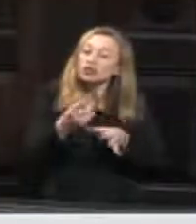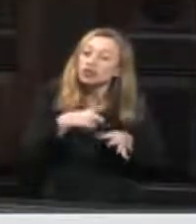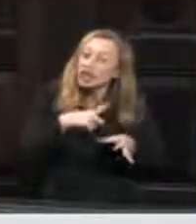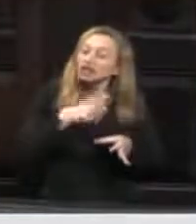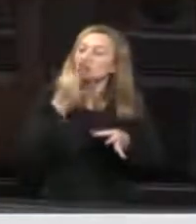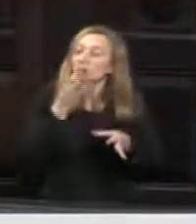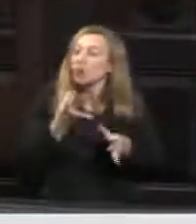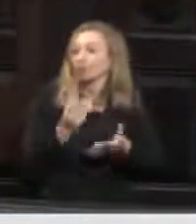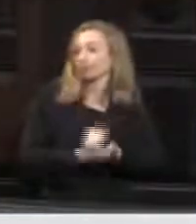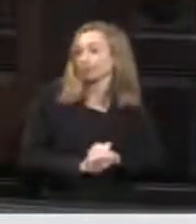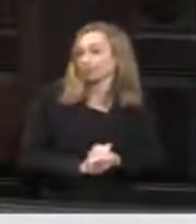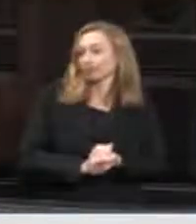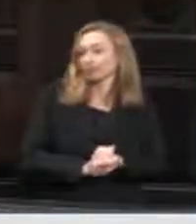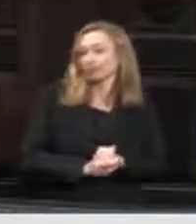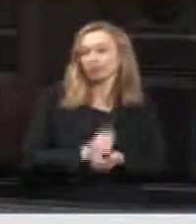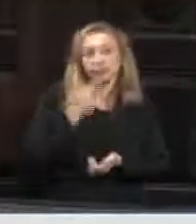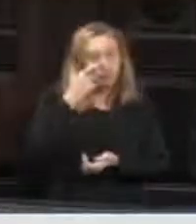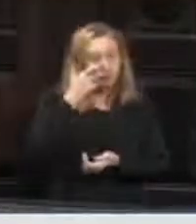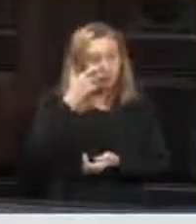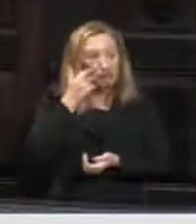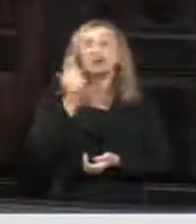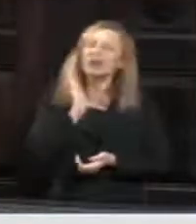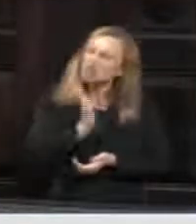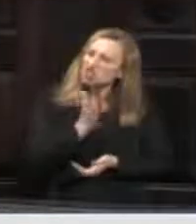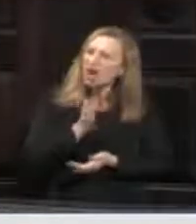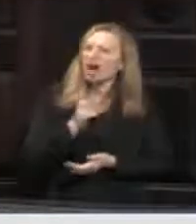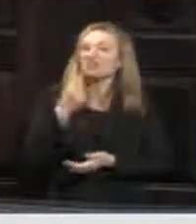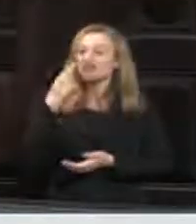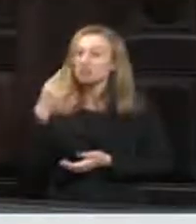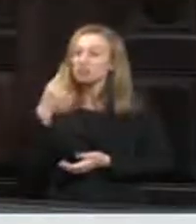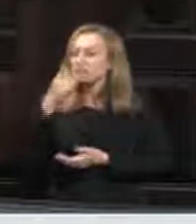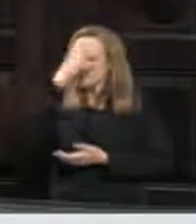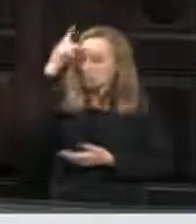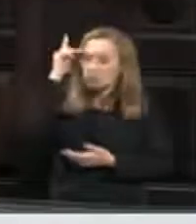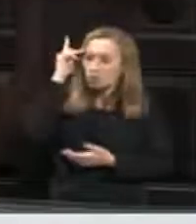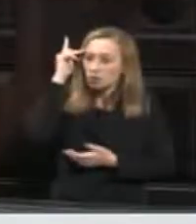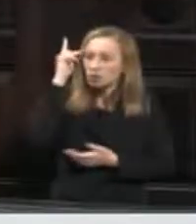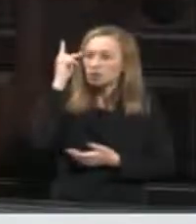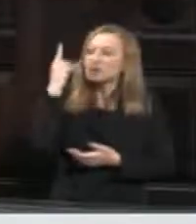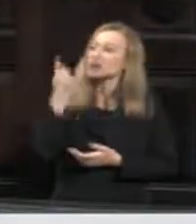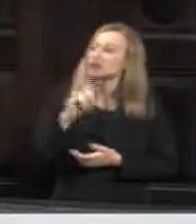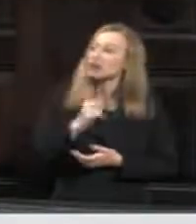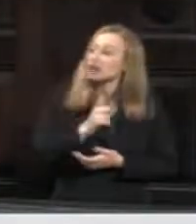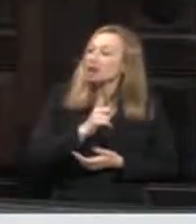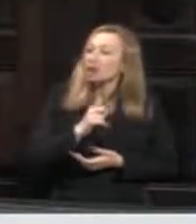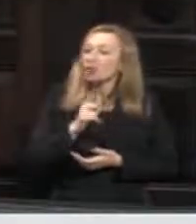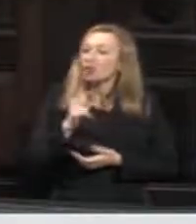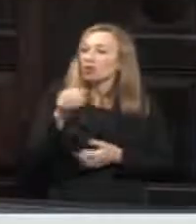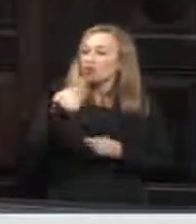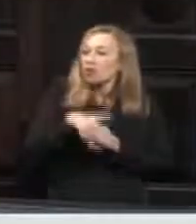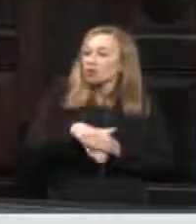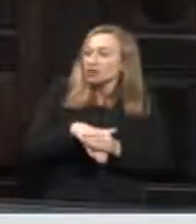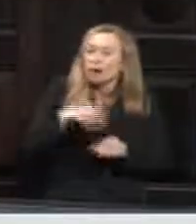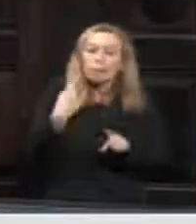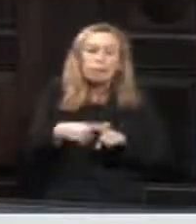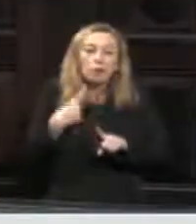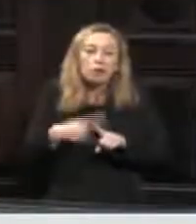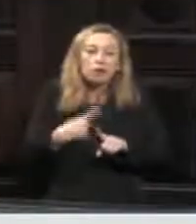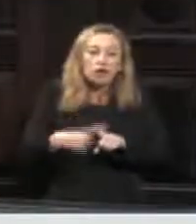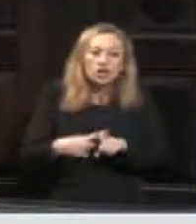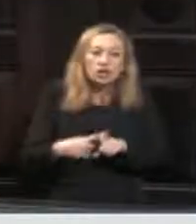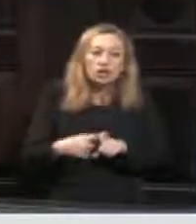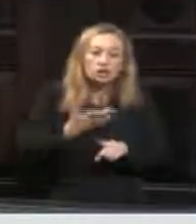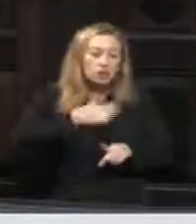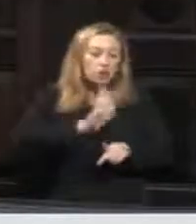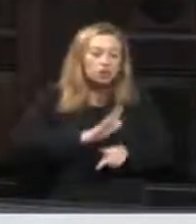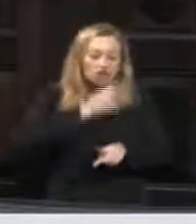dificuldade nenhuma, né? Mas já ouvi isso aqui. E isso é você tolir o